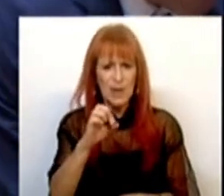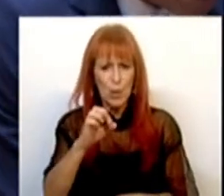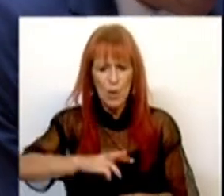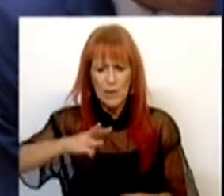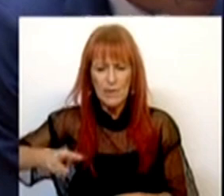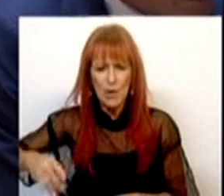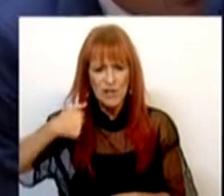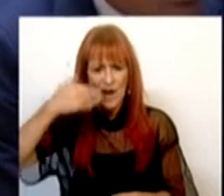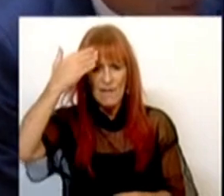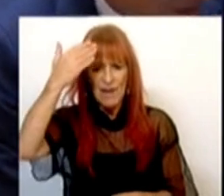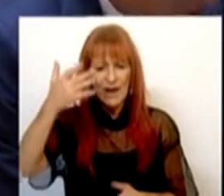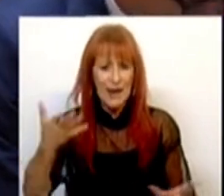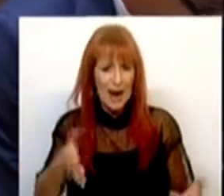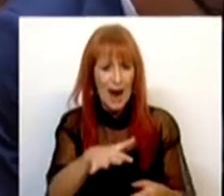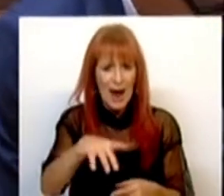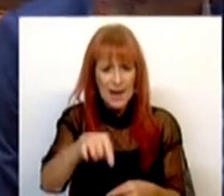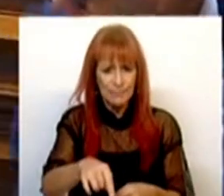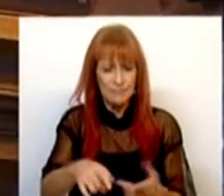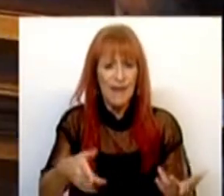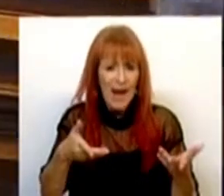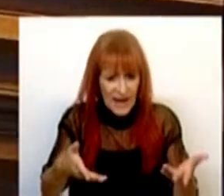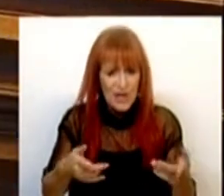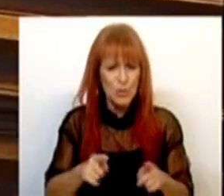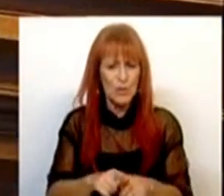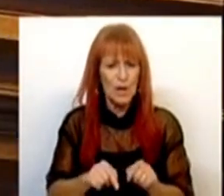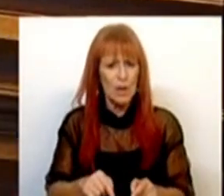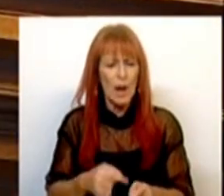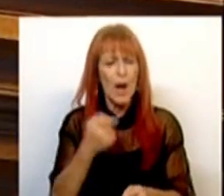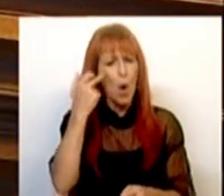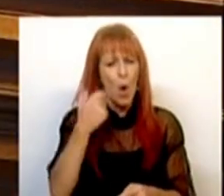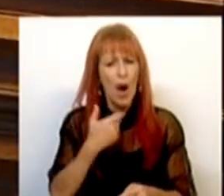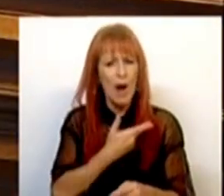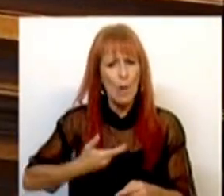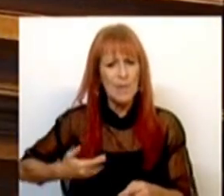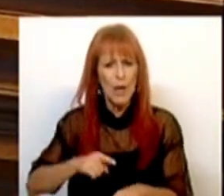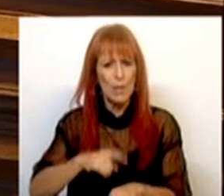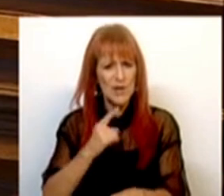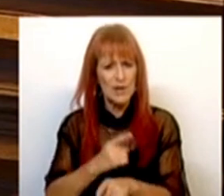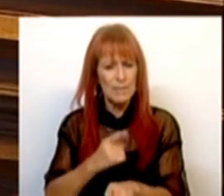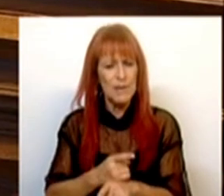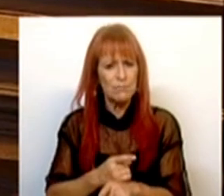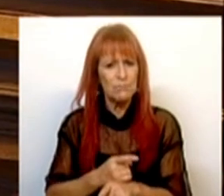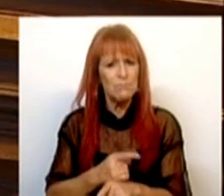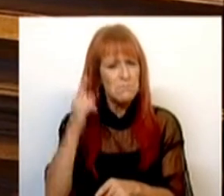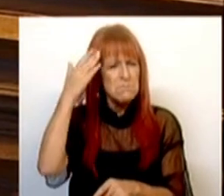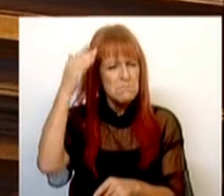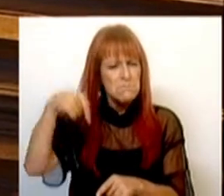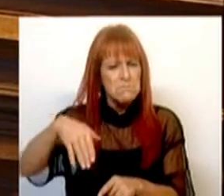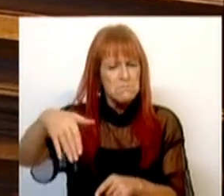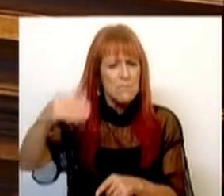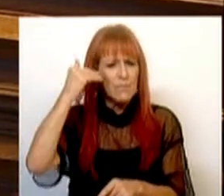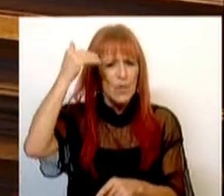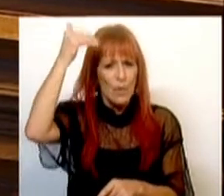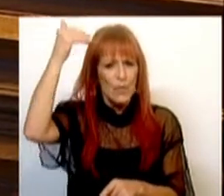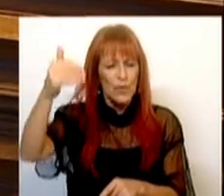milhões previstos para esta área. E, por isso, isto é honrar o passado ao mesmo tempo que se projeta o